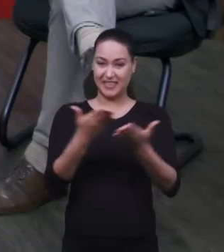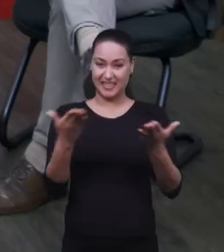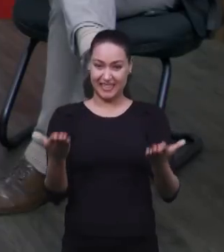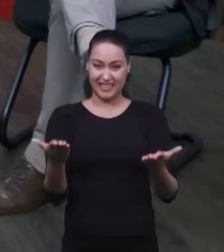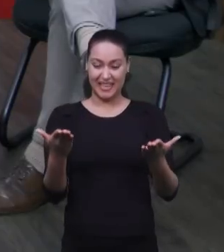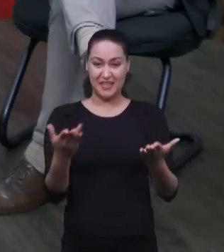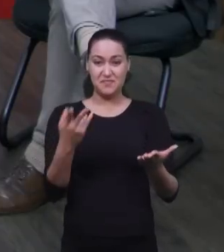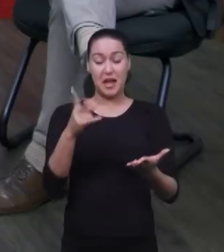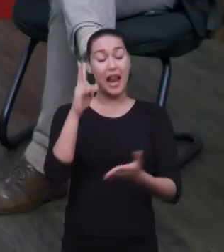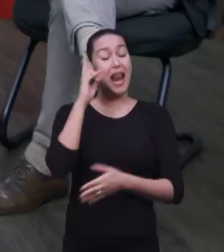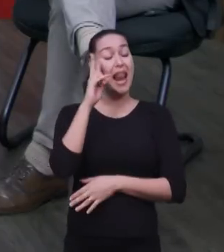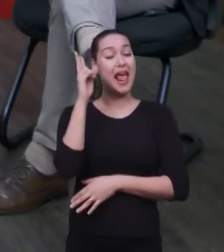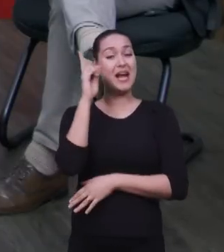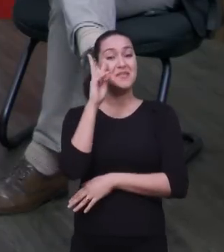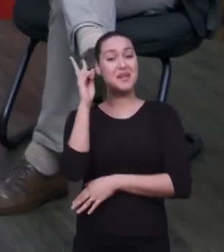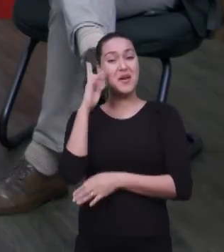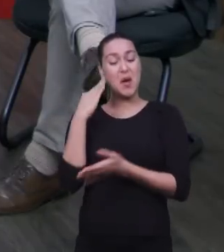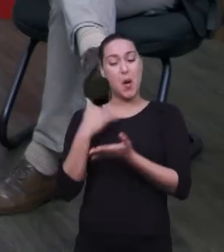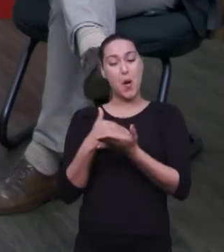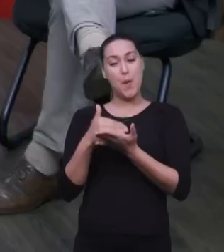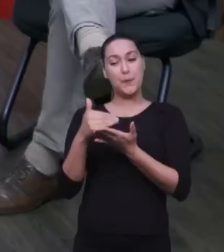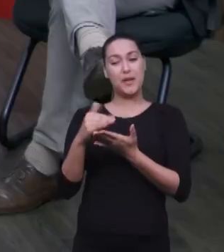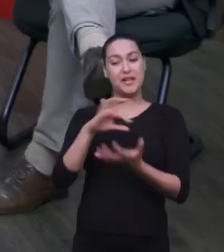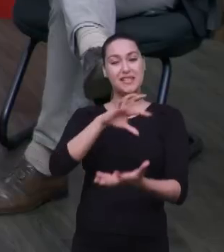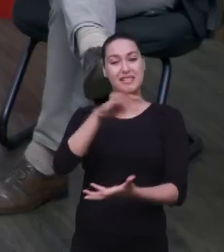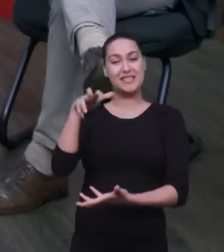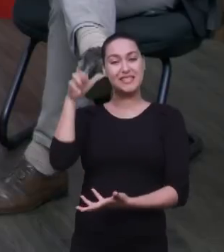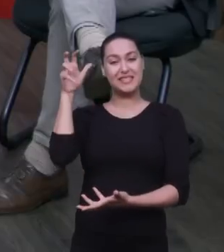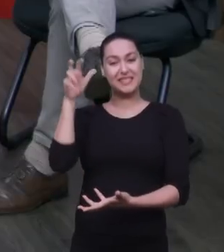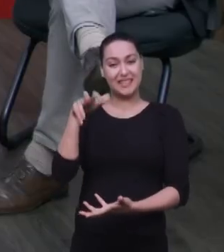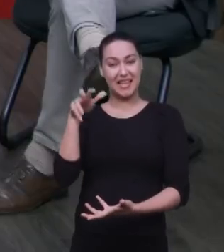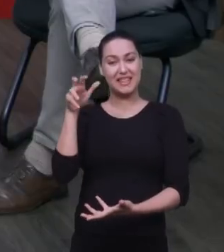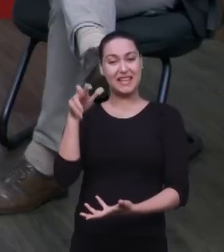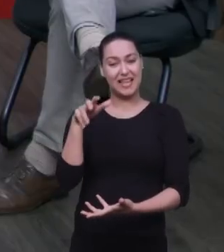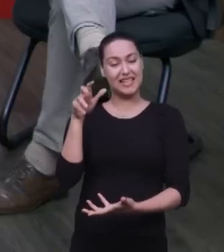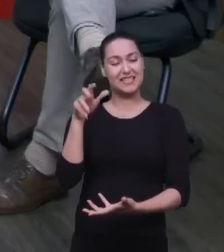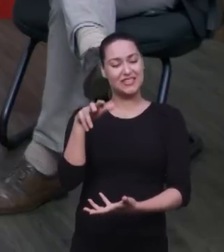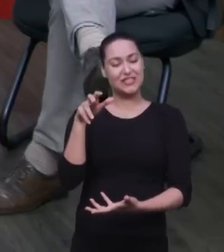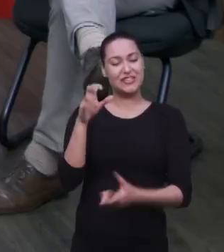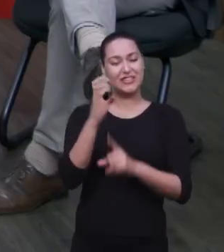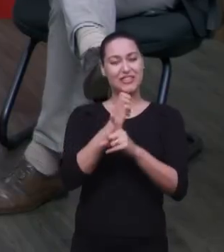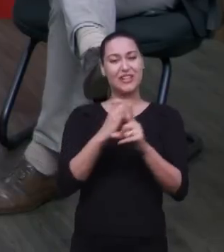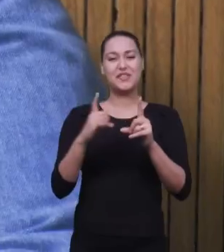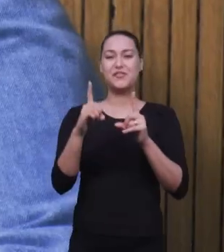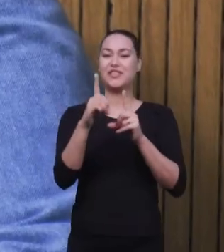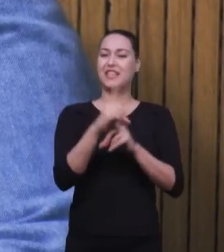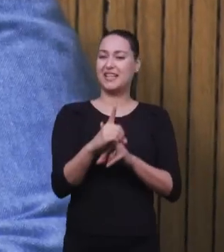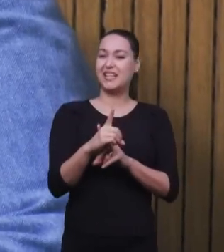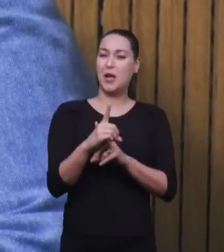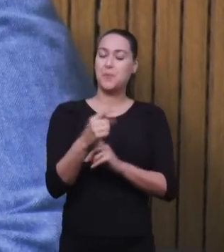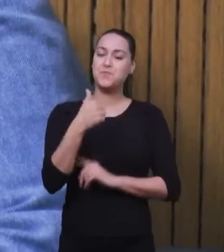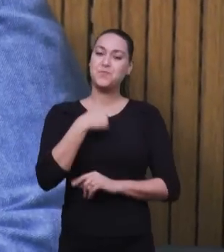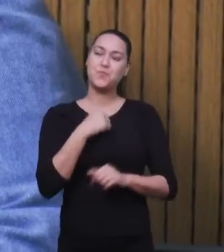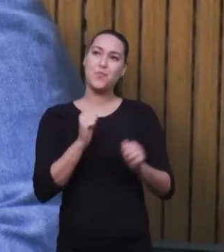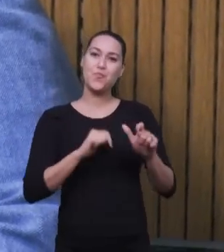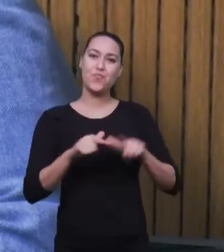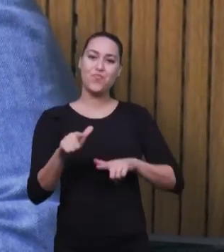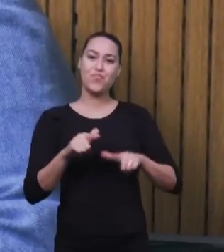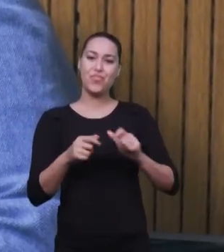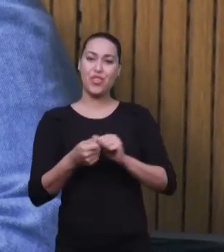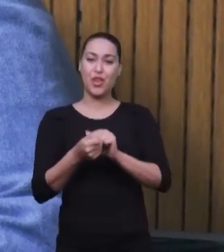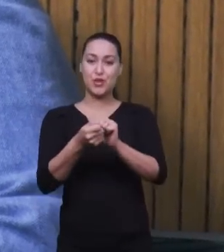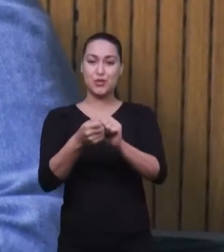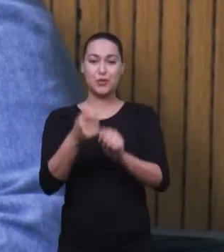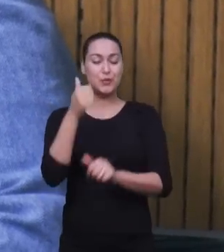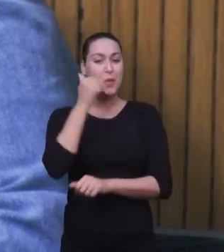da Marisa, porque ela está me fazendo lembrar o início do satélite da nossa reunião de escola bíblica. E eu trabalhava